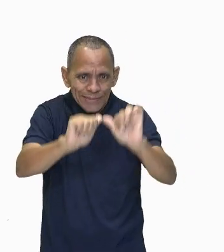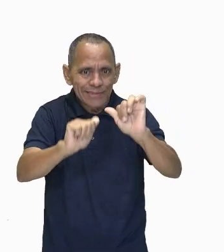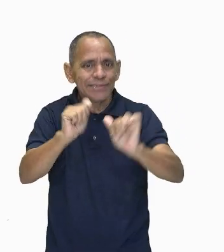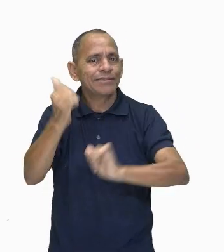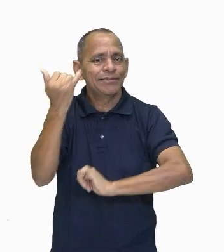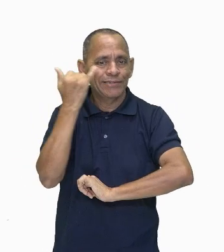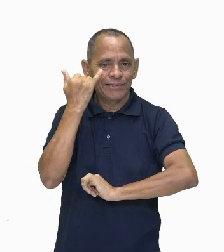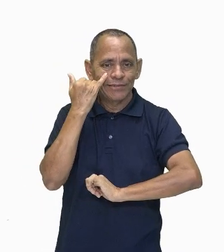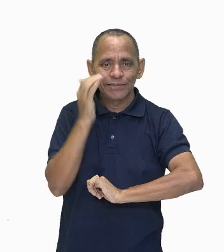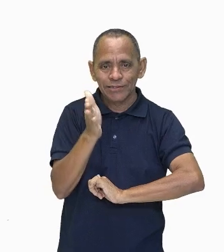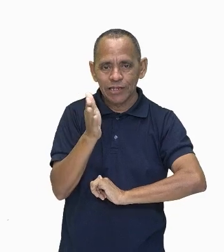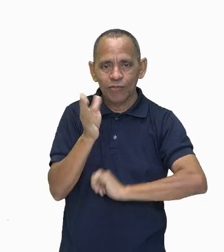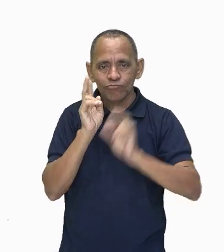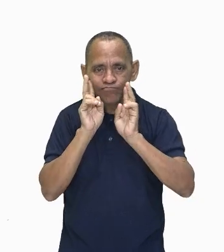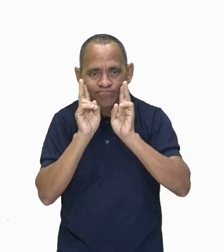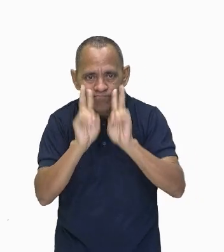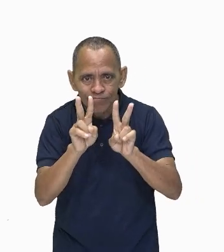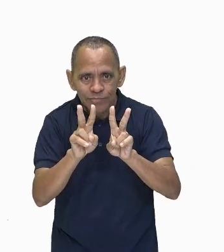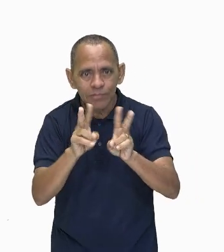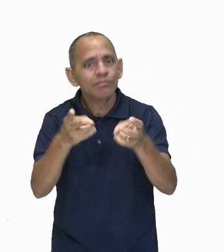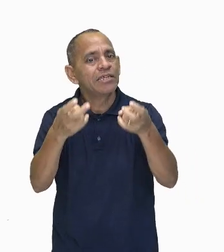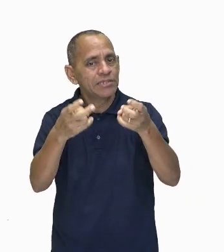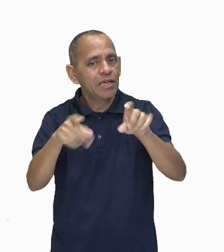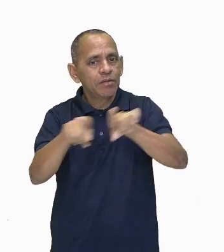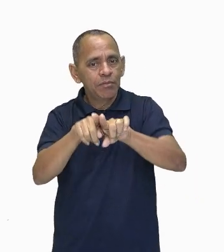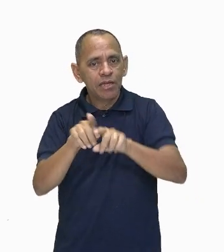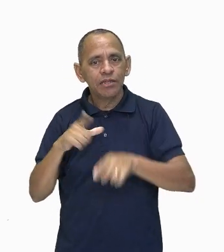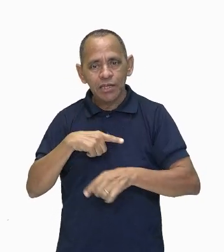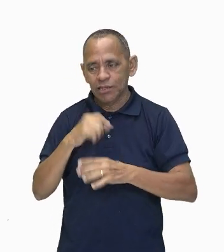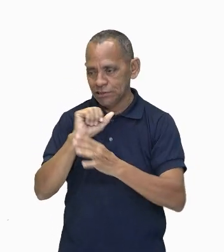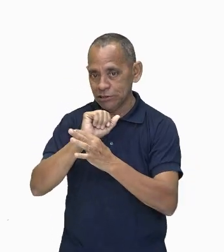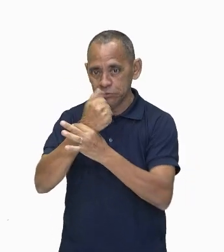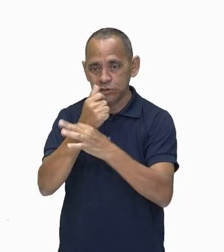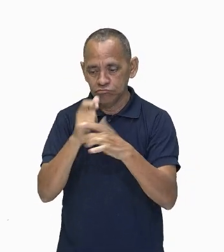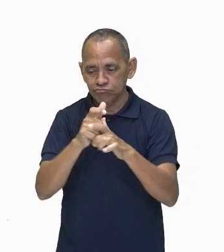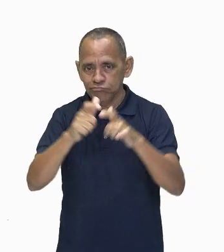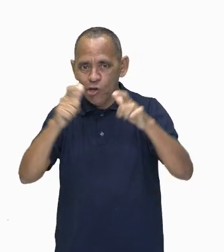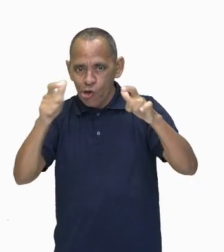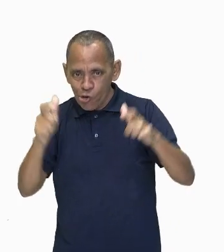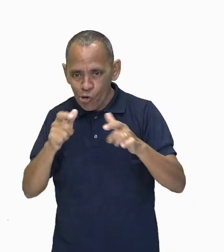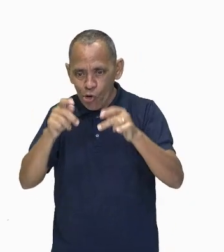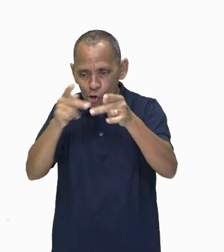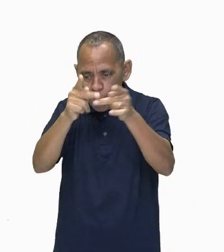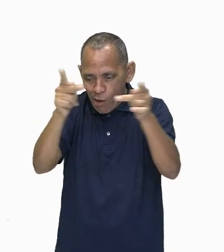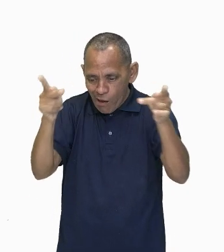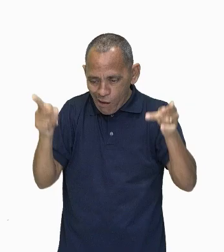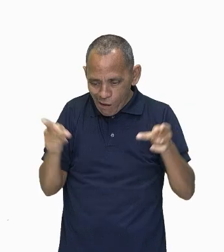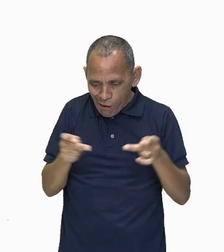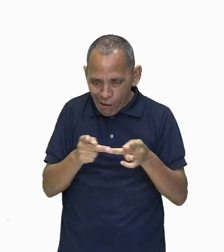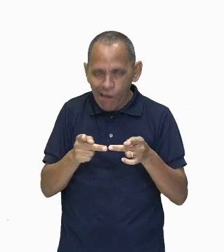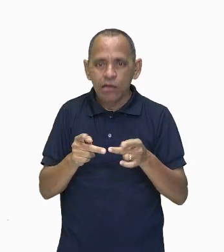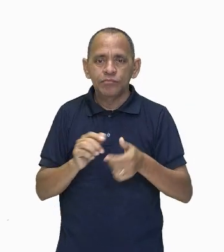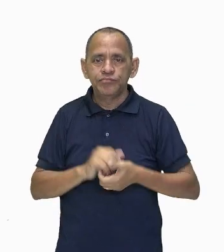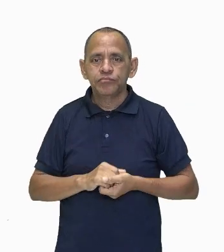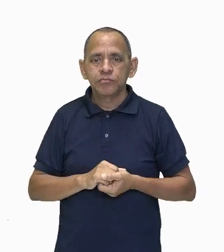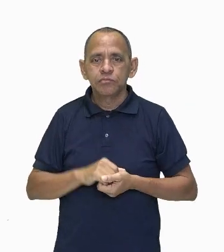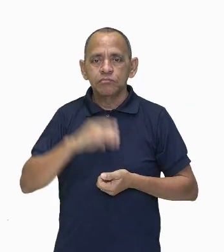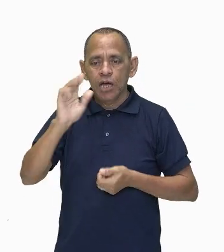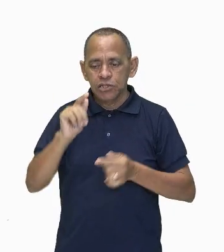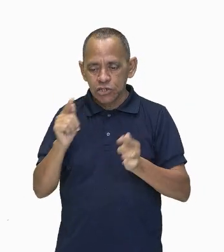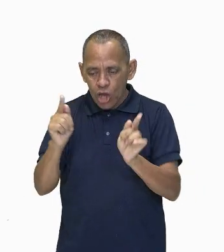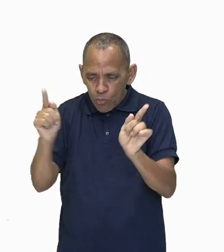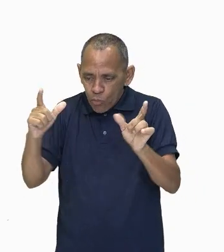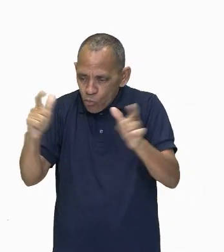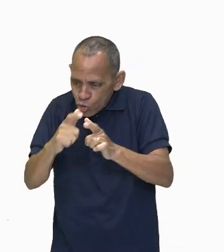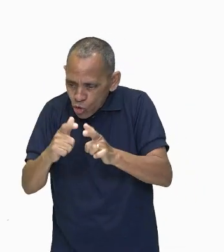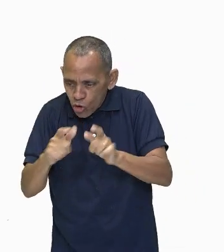Você visualmente bate o olho e já vê que segurança ali é a maior fatia. Em contrapartida, quem é a menor fatia